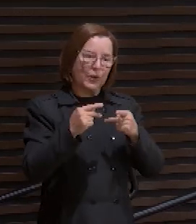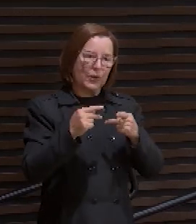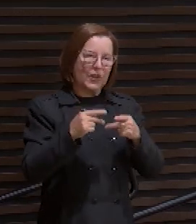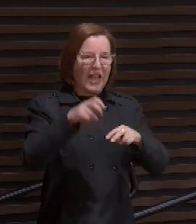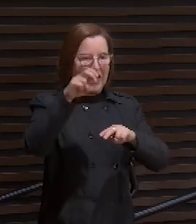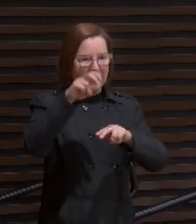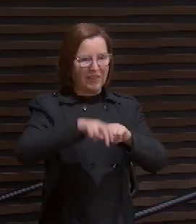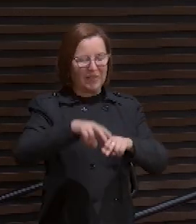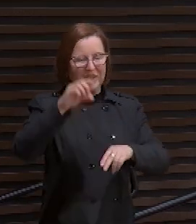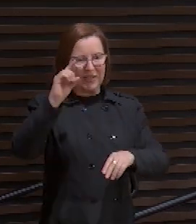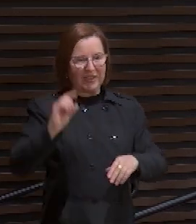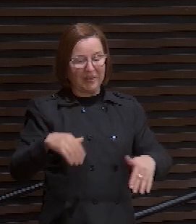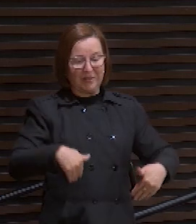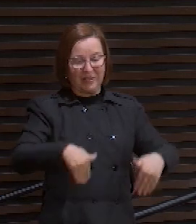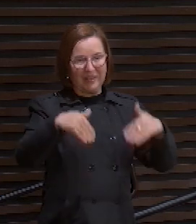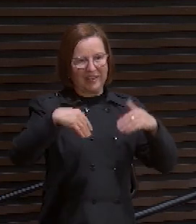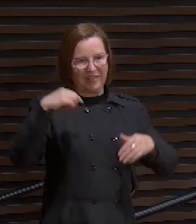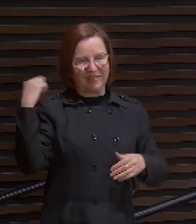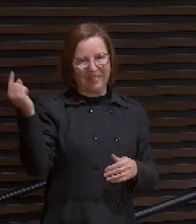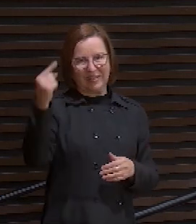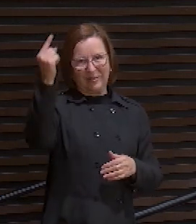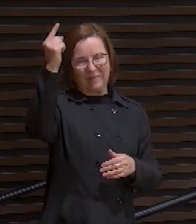direita da majestade nas alturas.